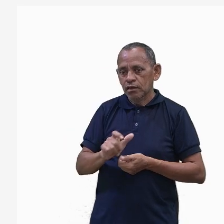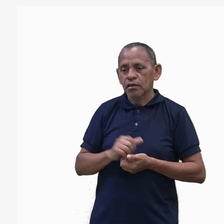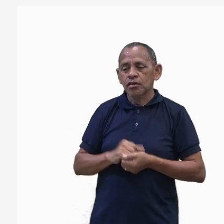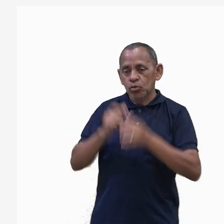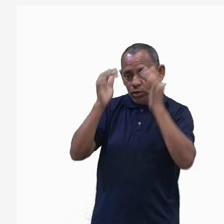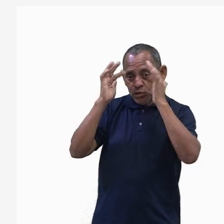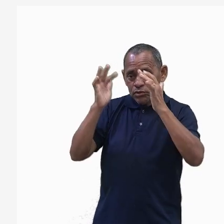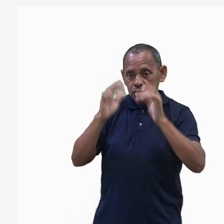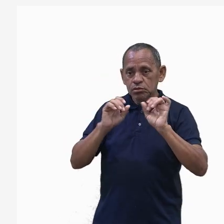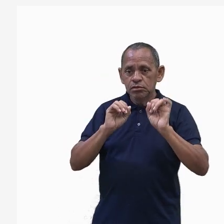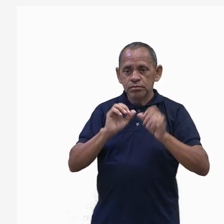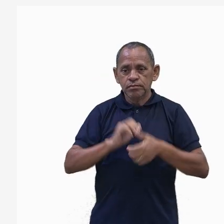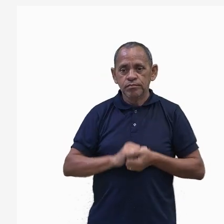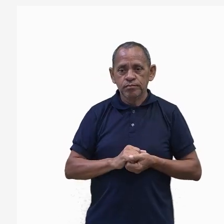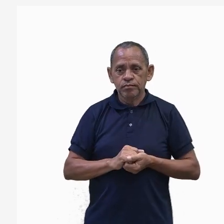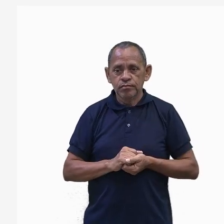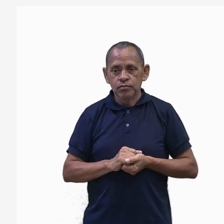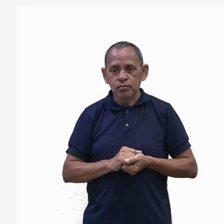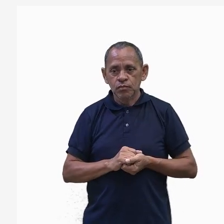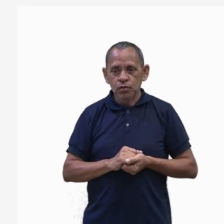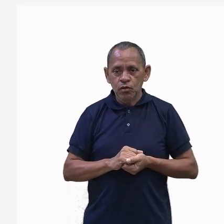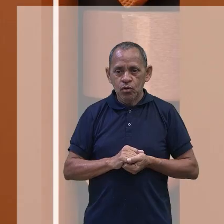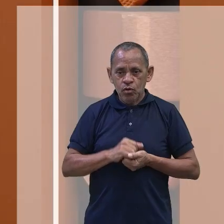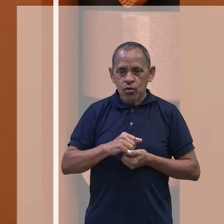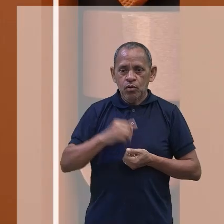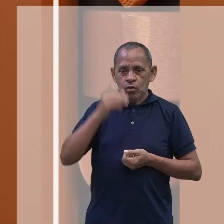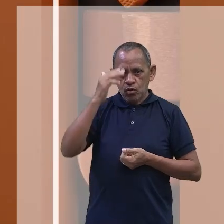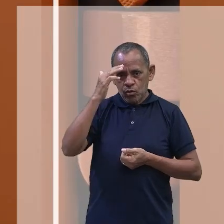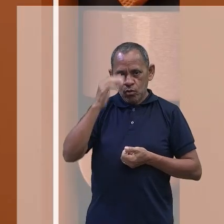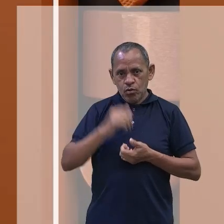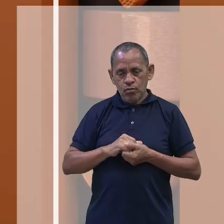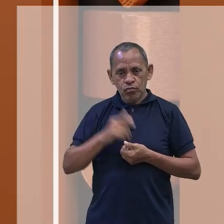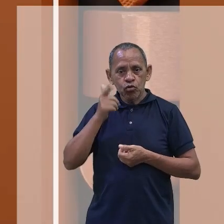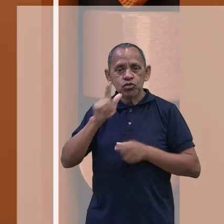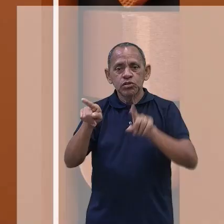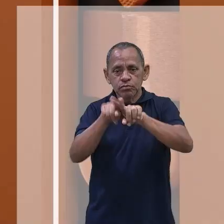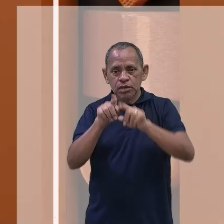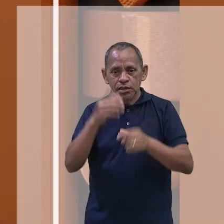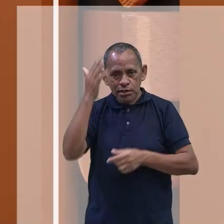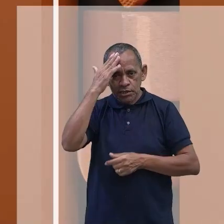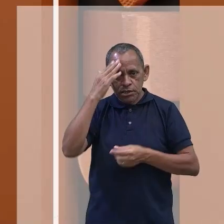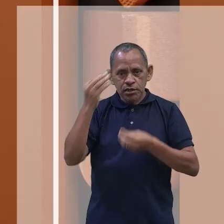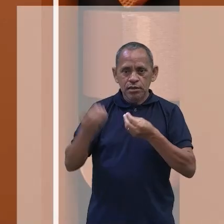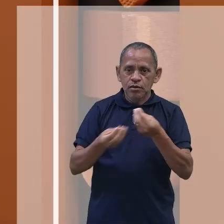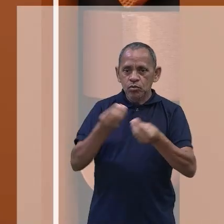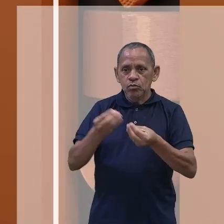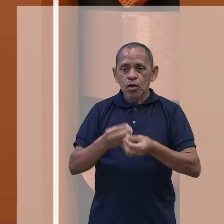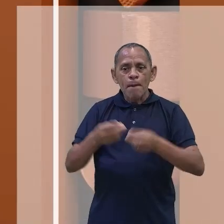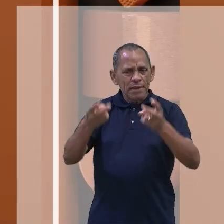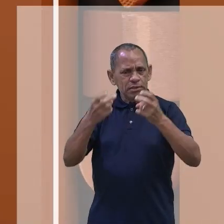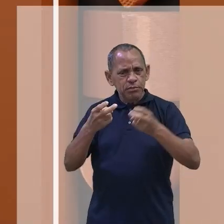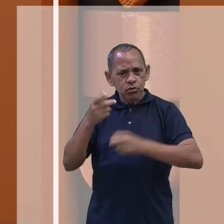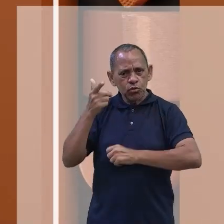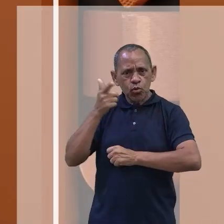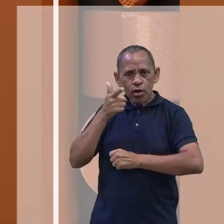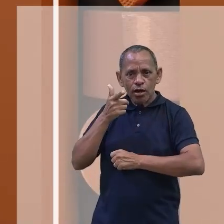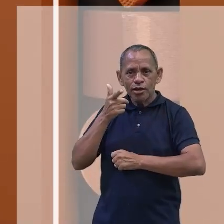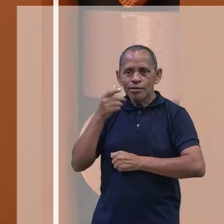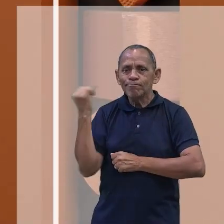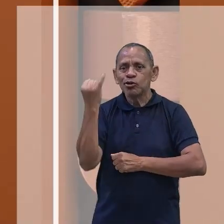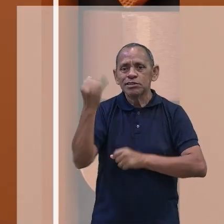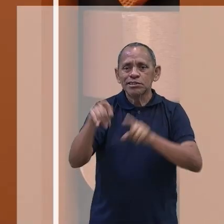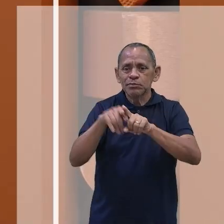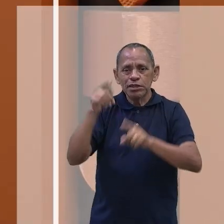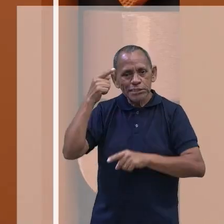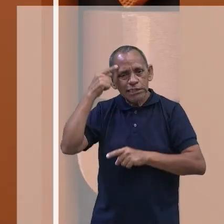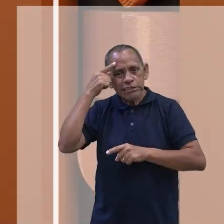ilusão. Estamos conseguindo entender isso daí, né? Olha só a importância disso, né? Aquela ideia, né? O que é certo e o